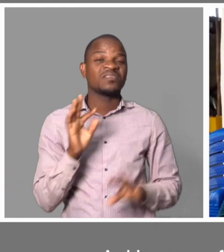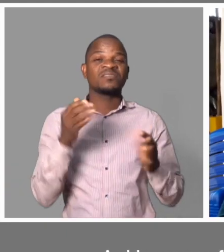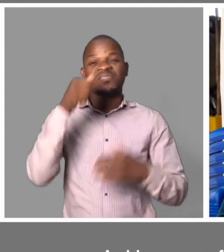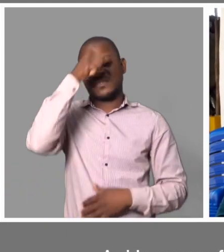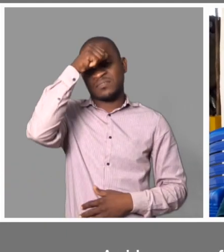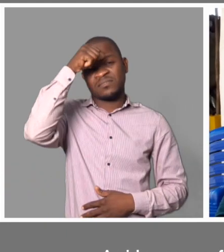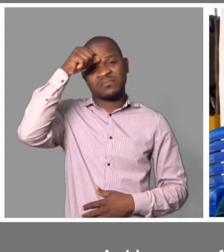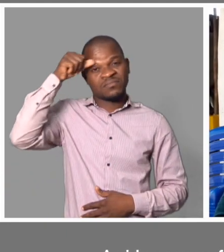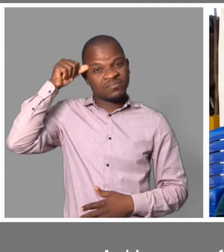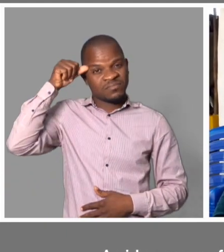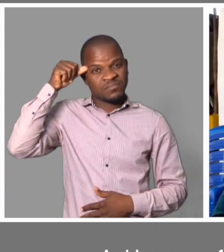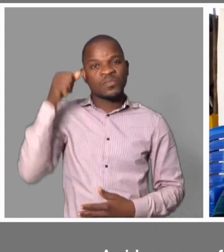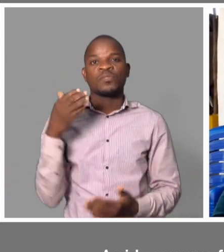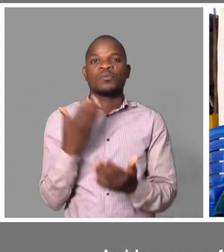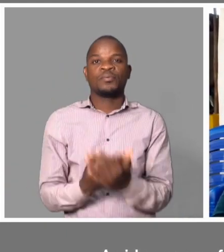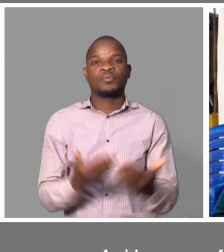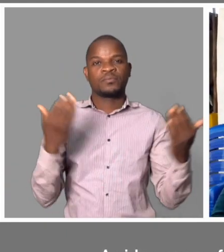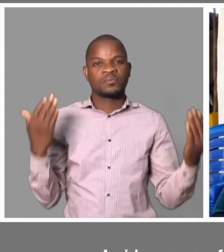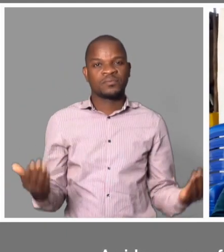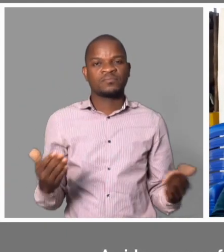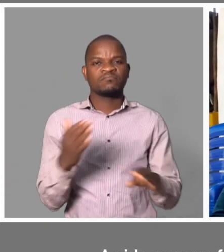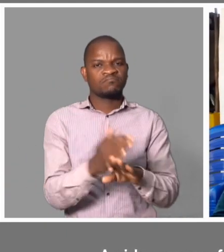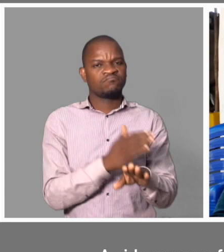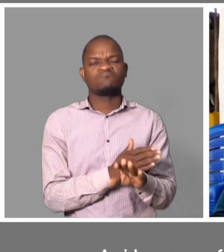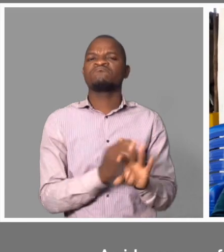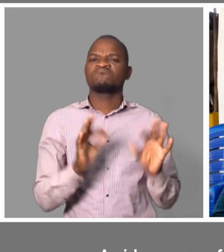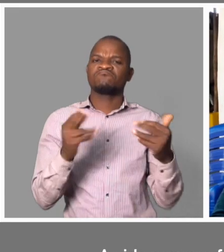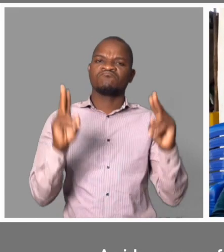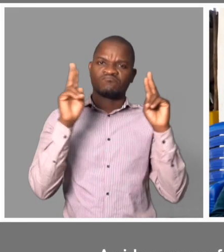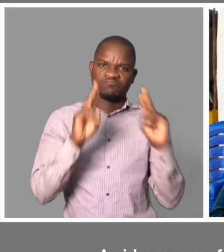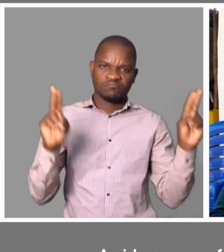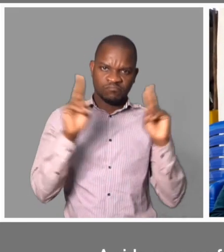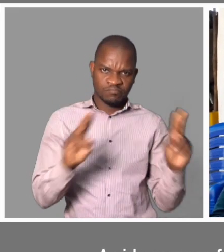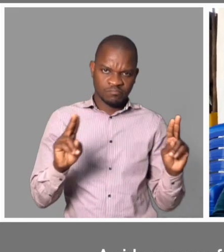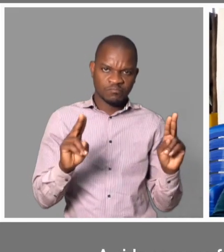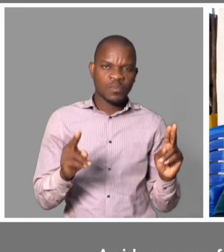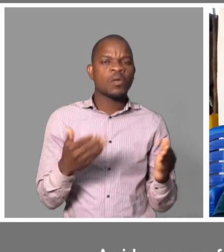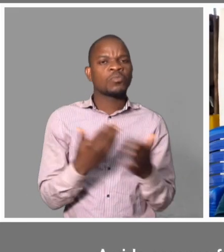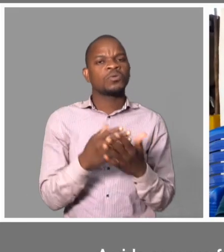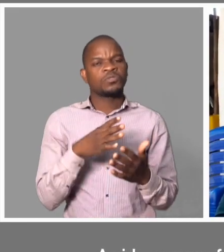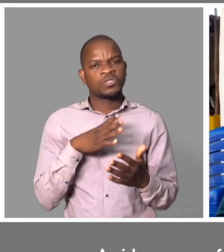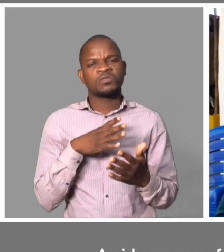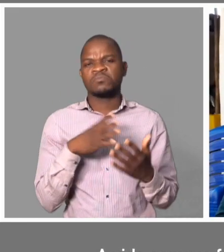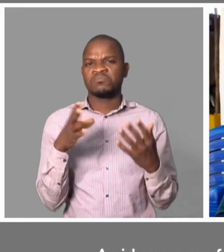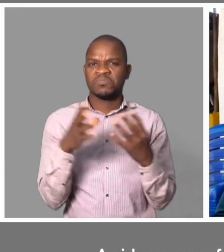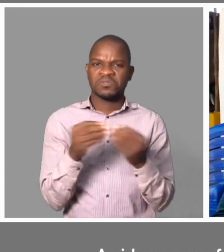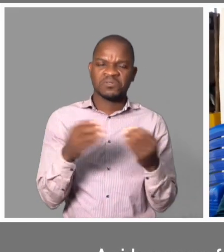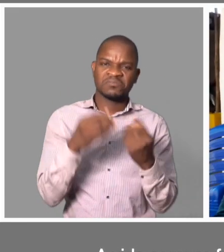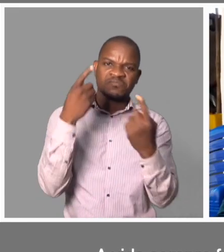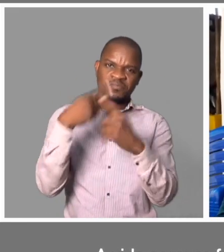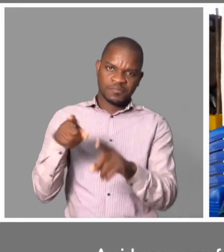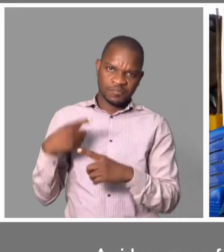mas eu digo, antes do Dai, estava normal. Já que eu tinha minhas rendas,